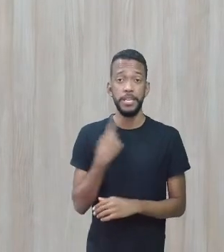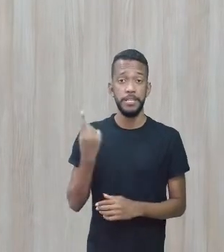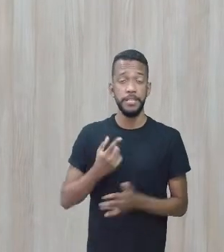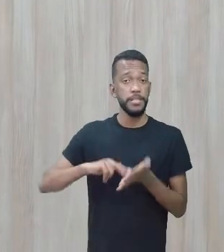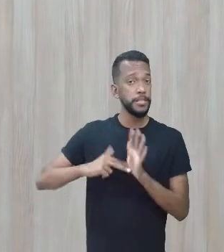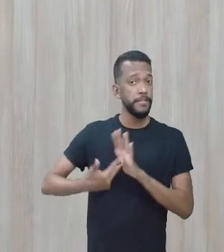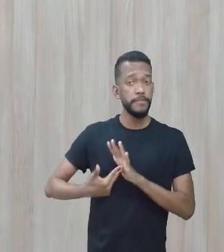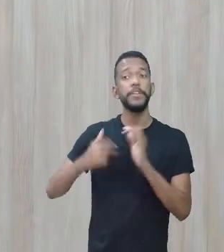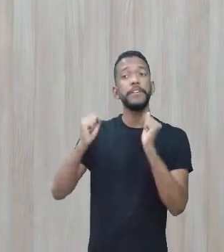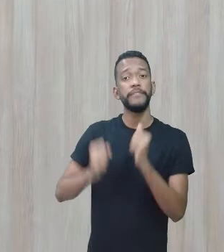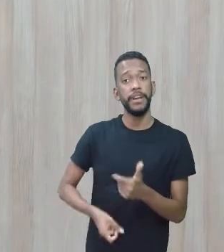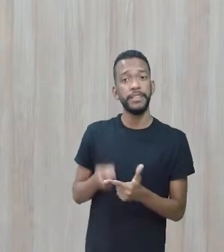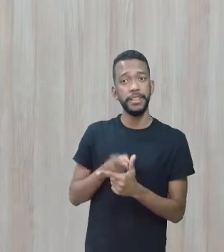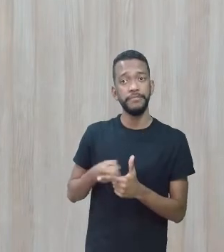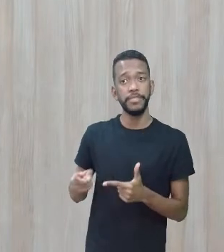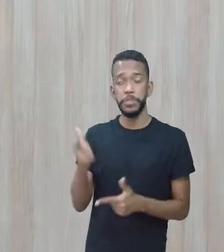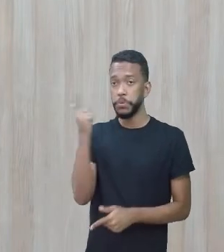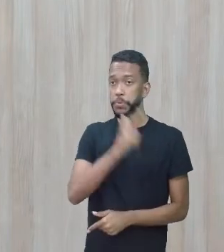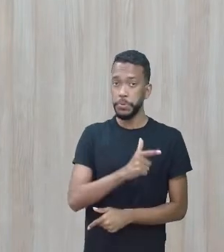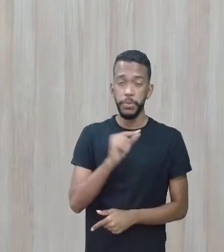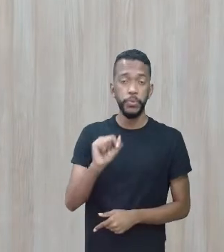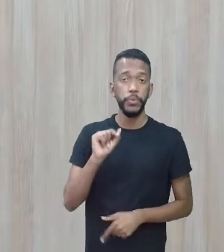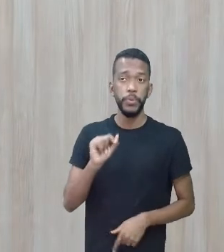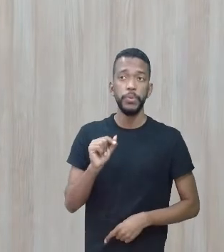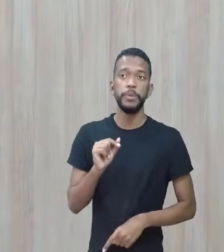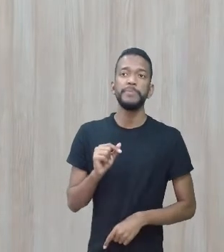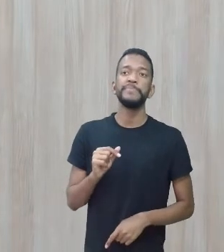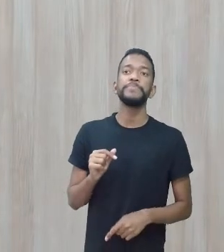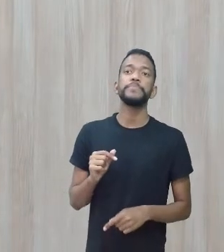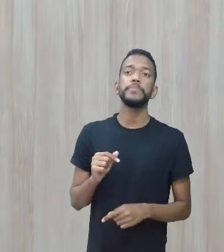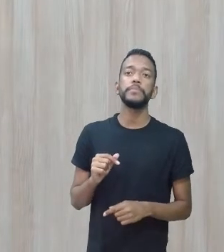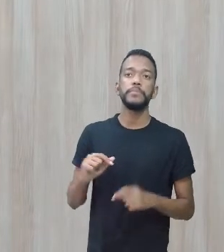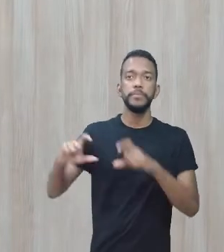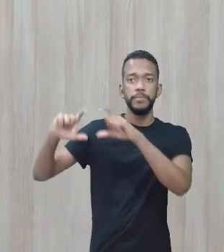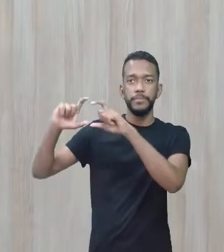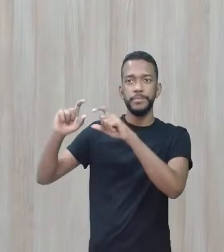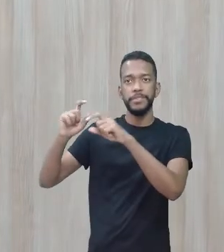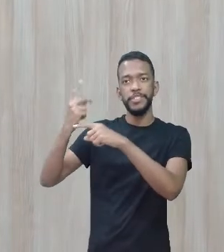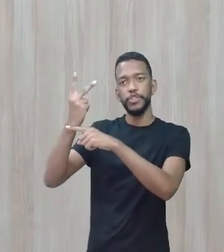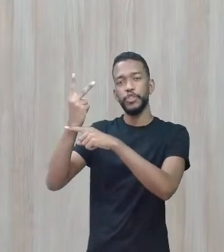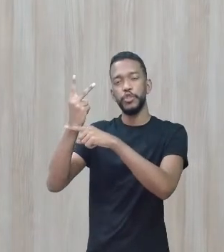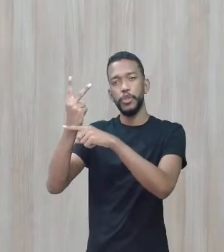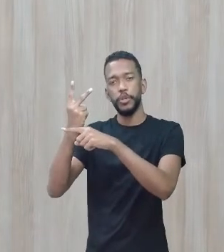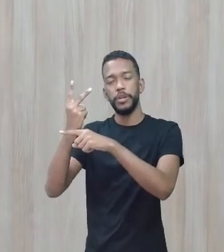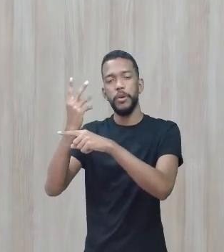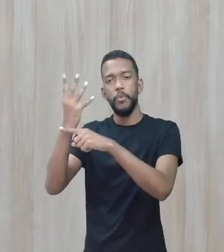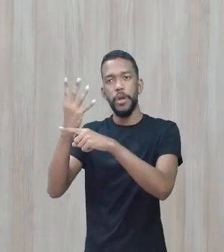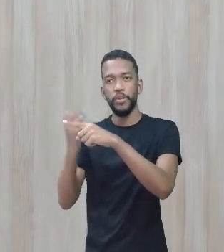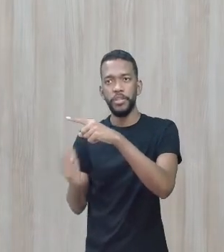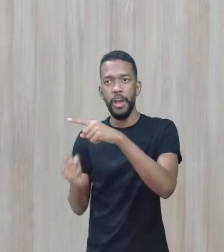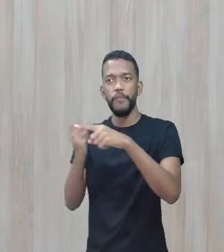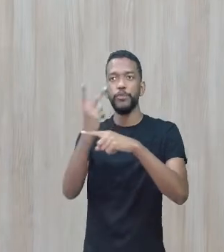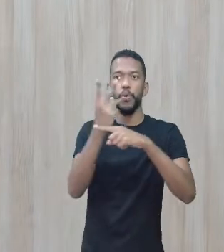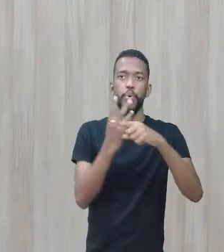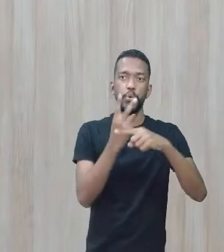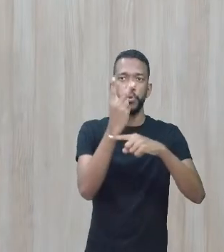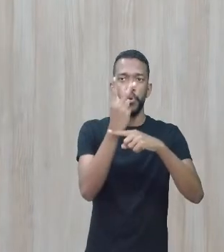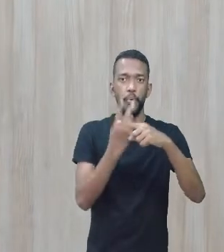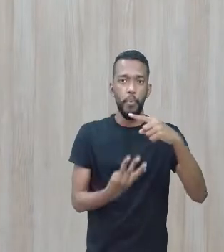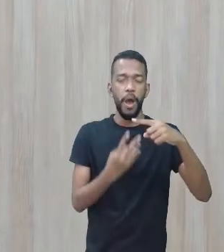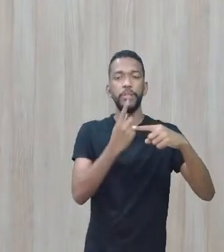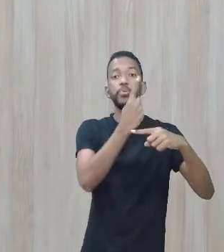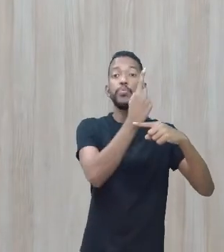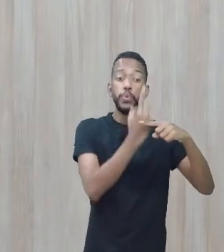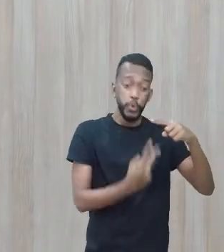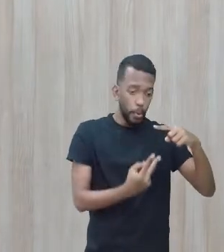vai dividir o numerador e o denominador pelo mesmo valor, até chegar numa fração em que a gente não consegue dividir